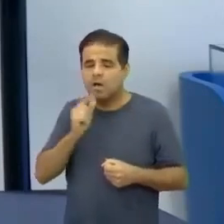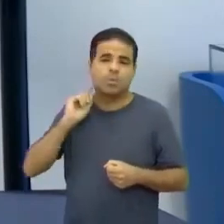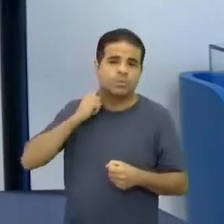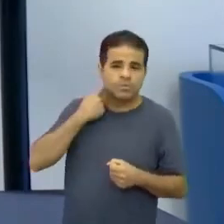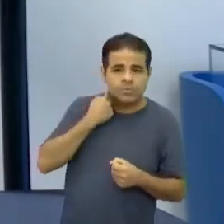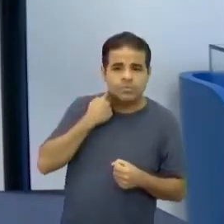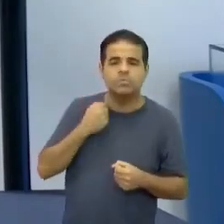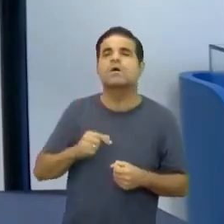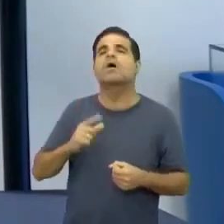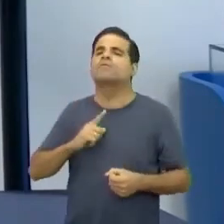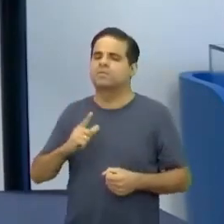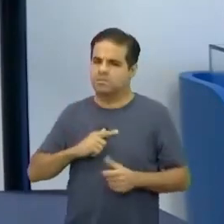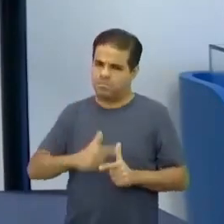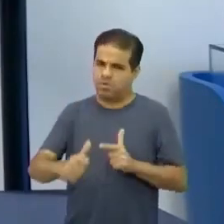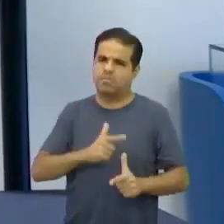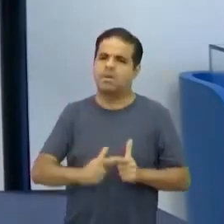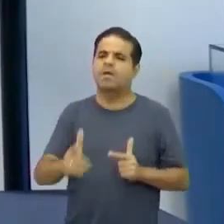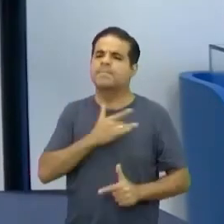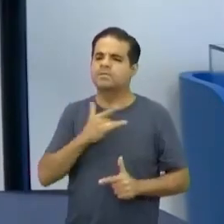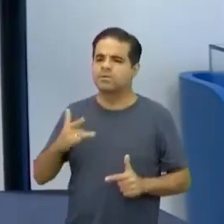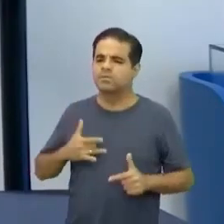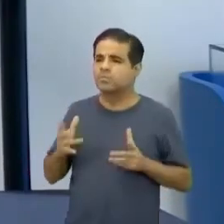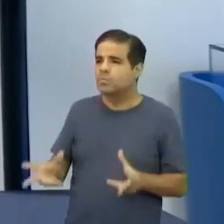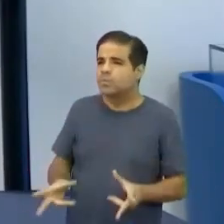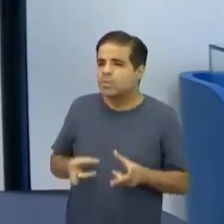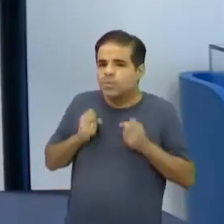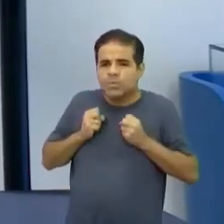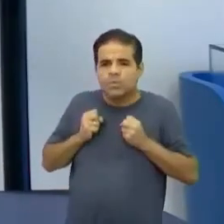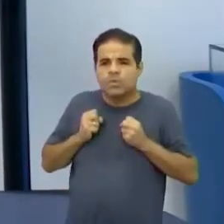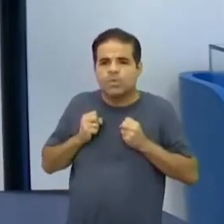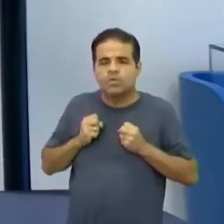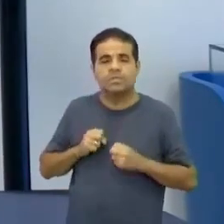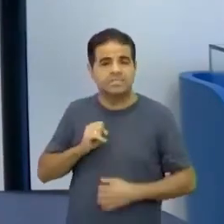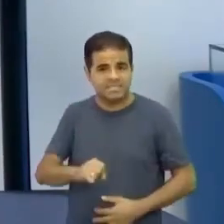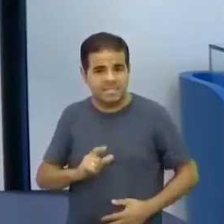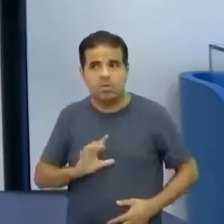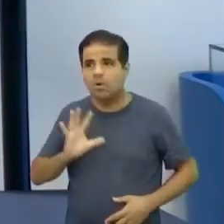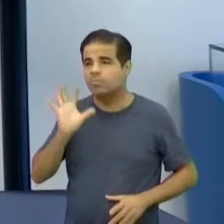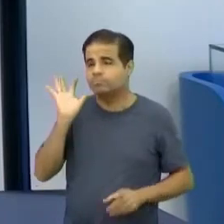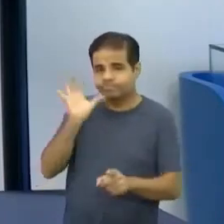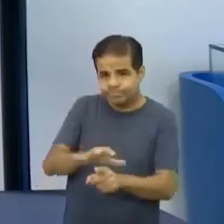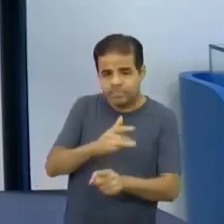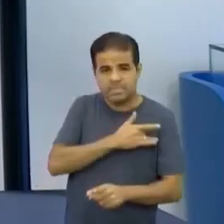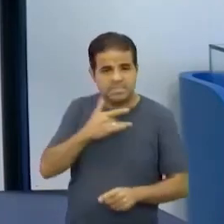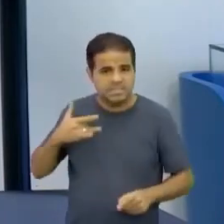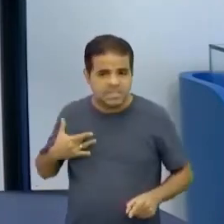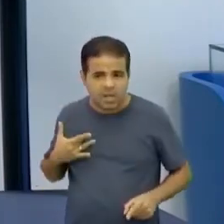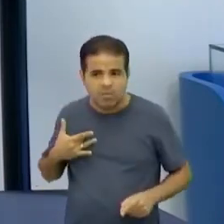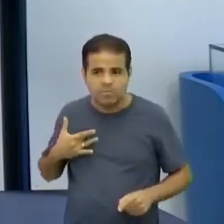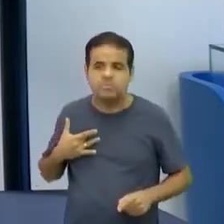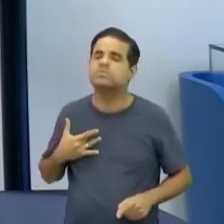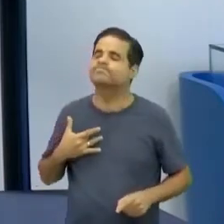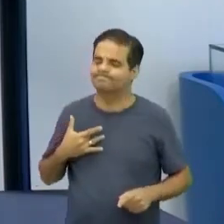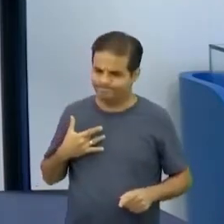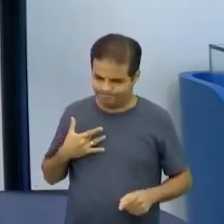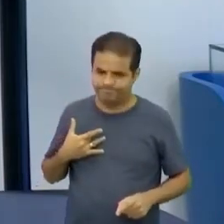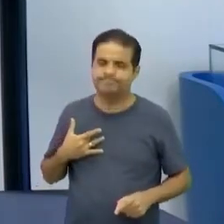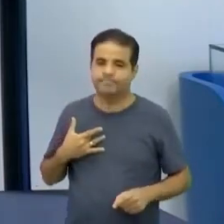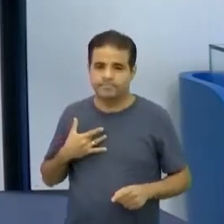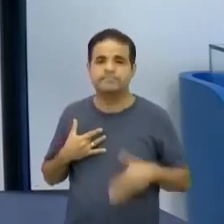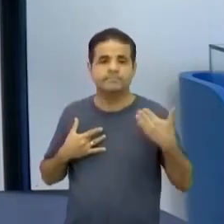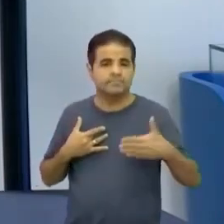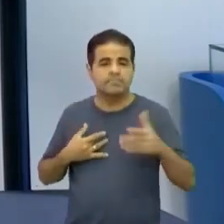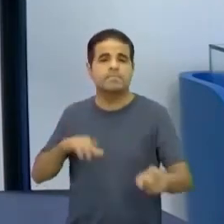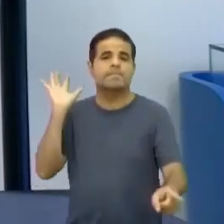vou causar problema de saúde para quem está consumindo isso daí. Se eu causo um problema de saúde, automaticamente eu